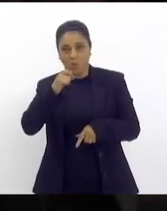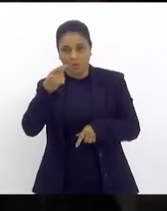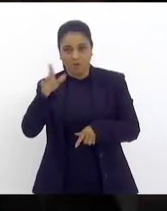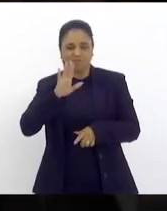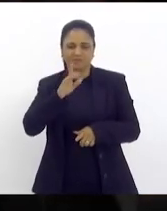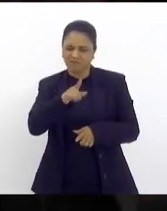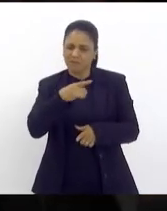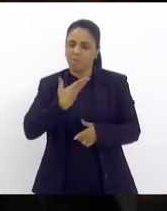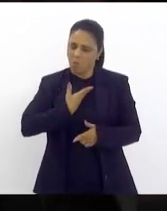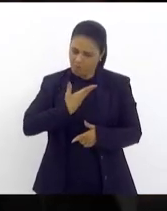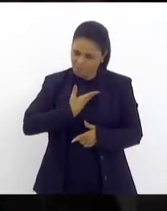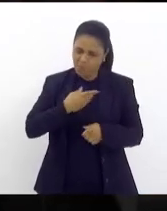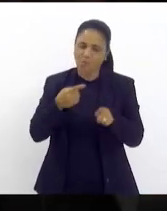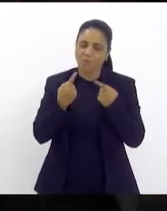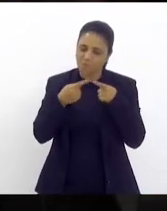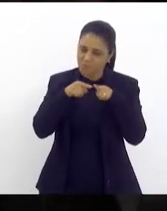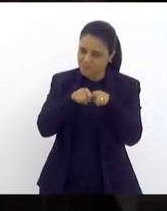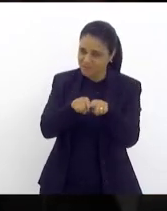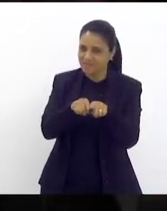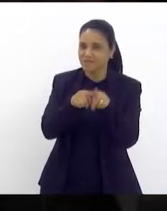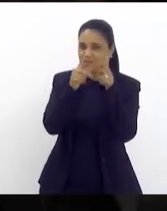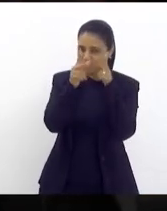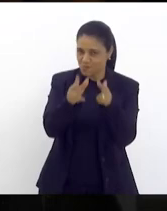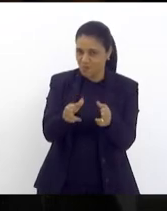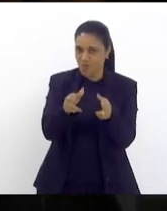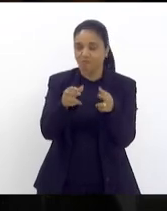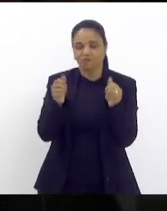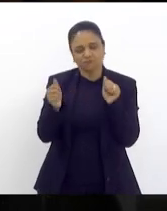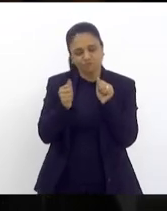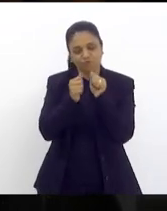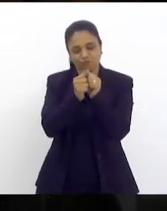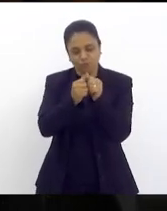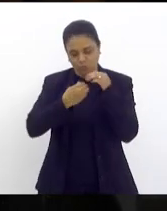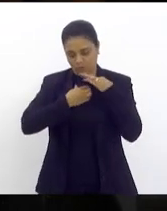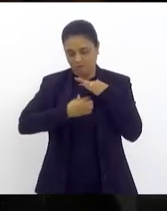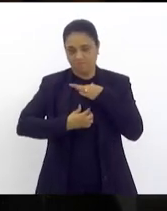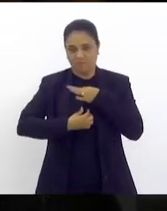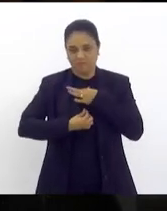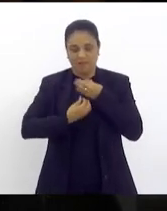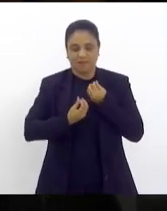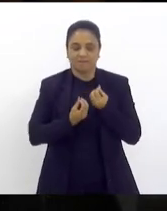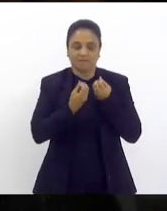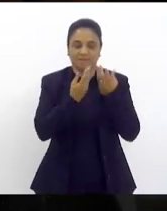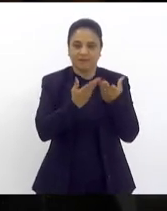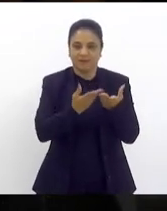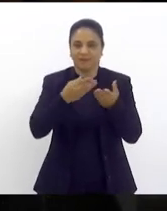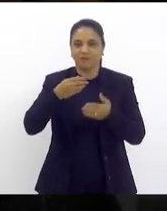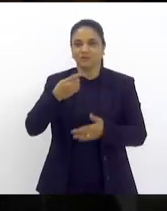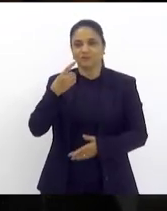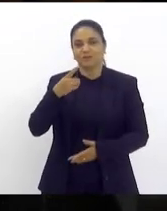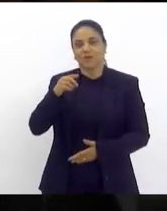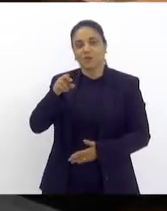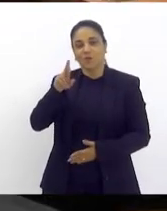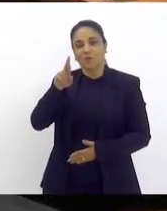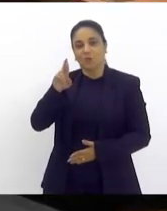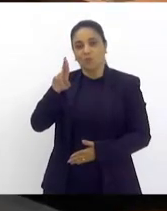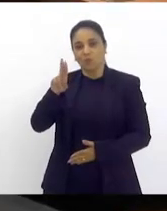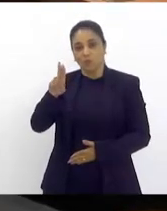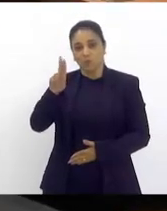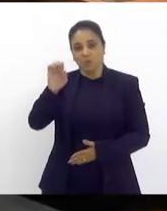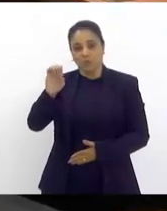grande parceiro, e eu tenho certeza que estamos entregando junto essa medalha, pode ter certeza.